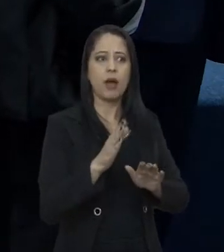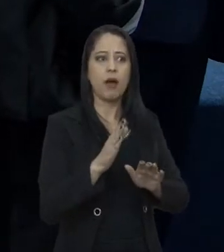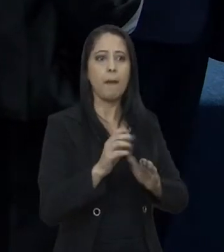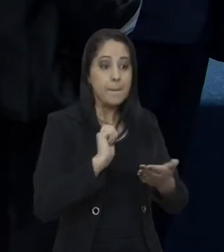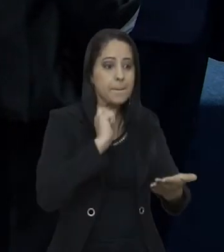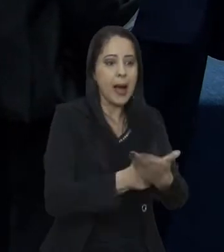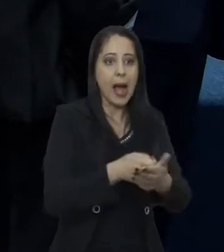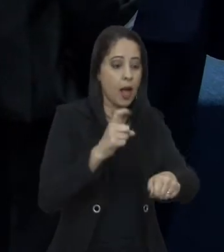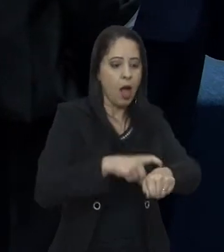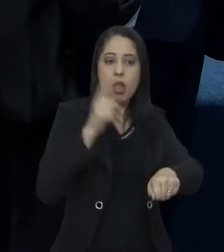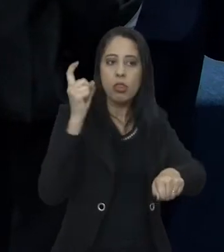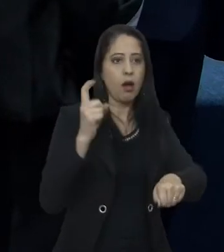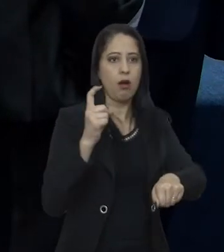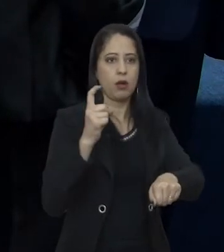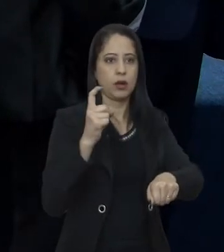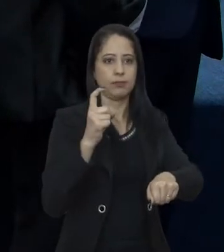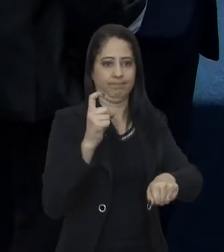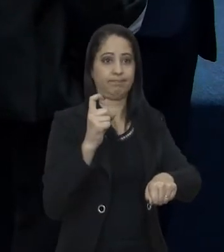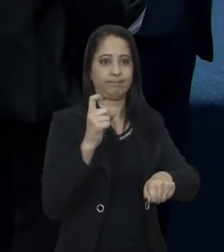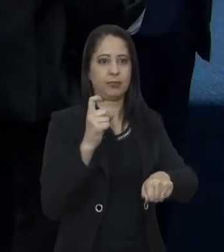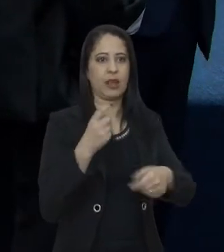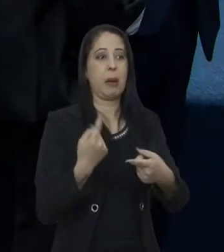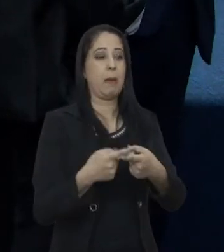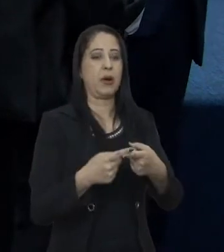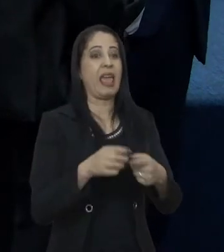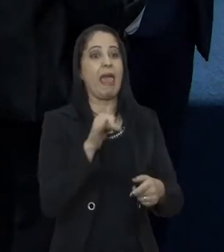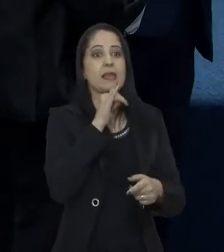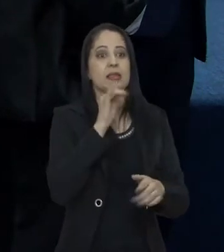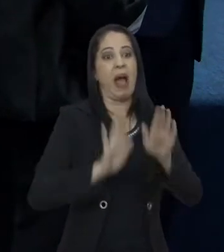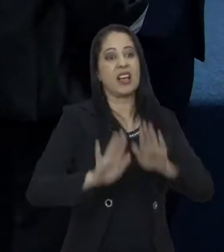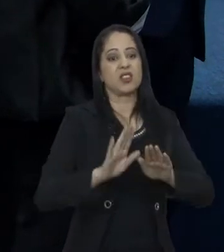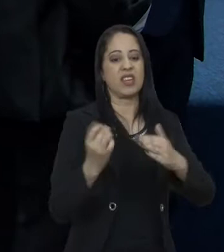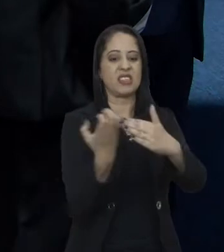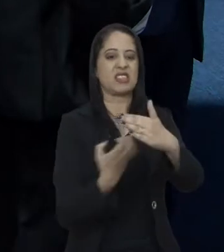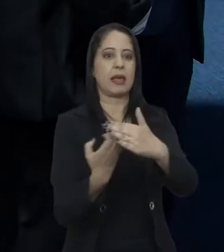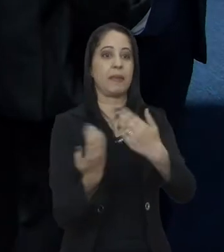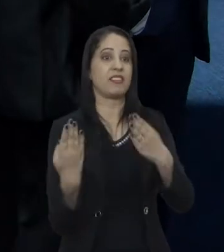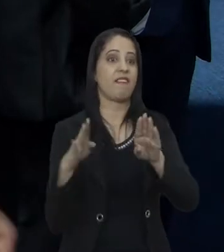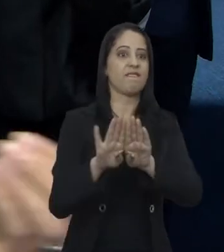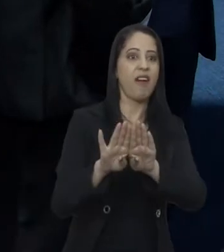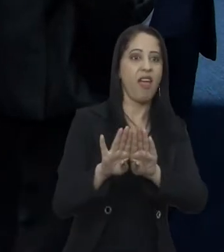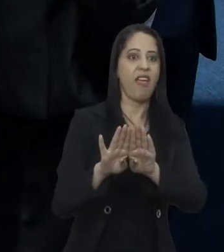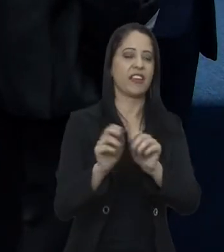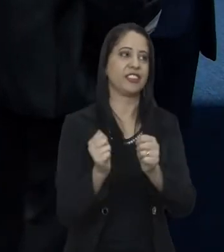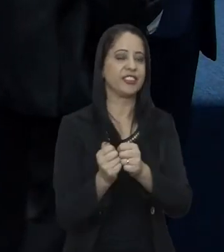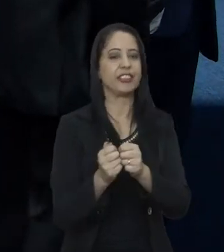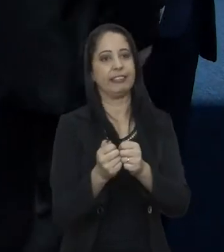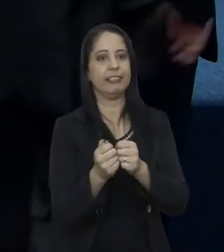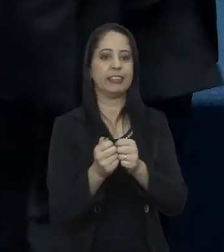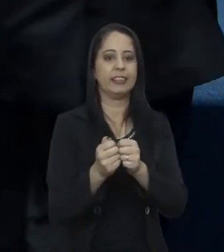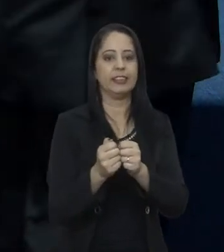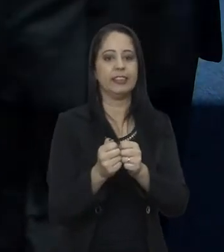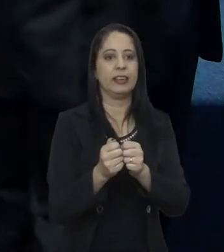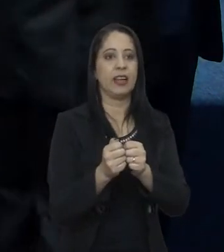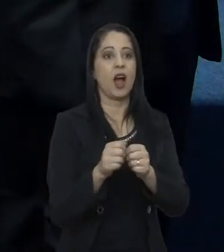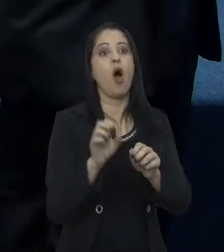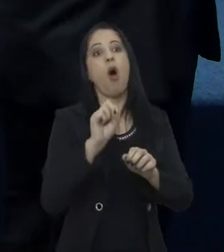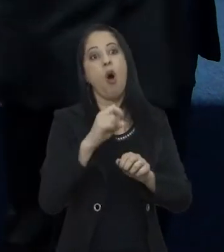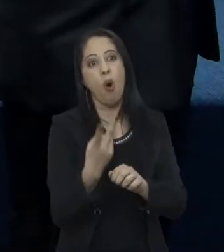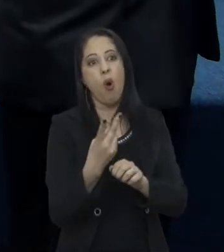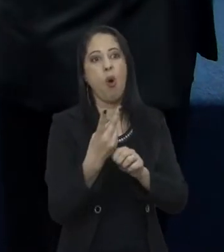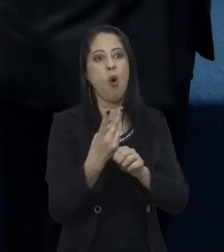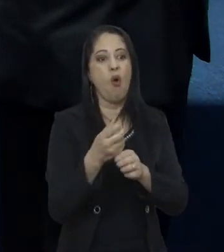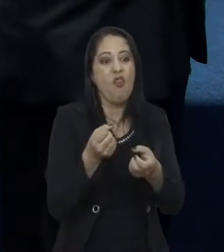execução aí não dá tempo de de repente a empresa fechar e o sócios